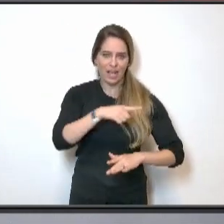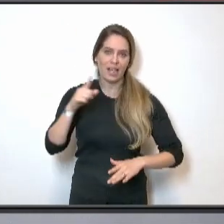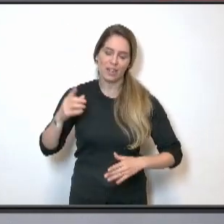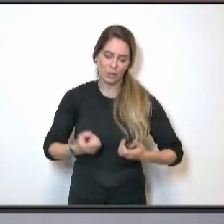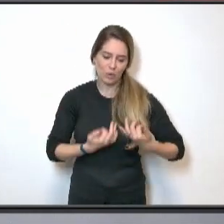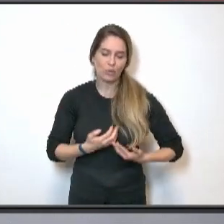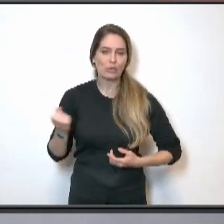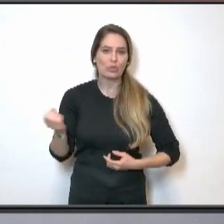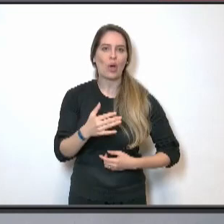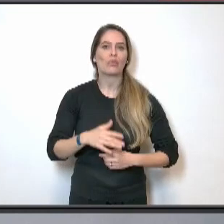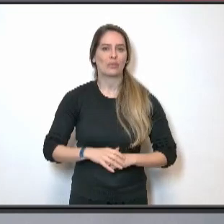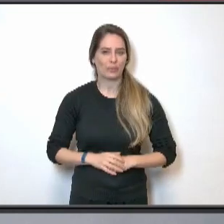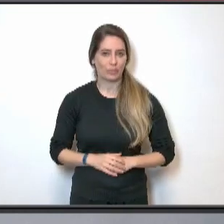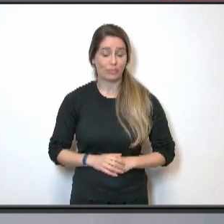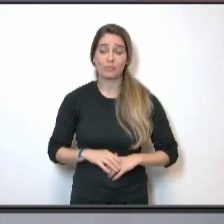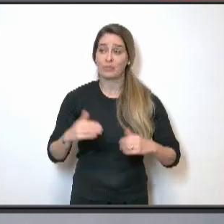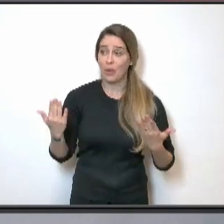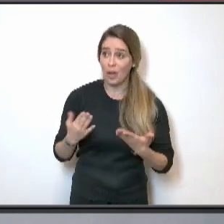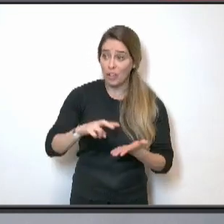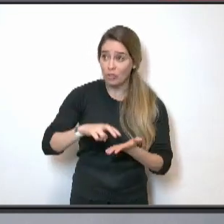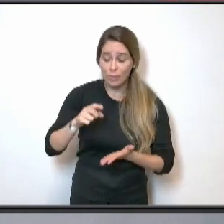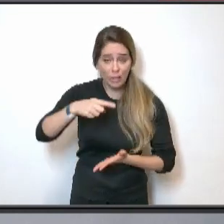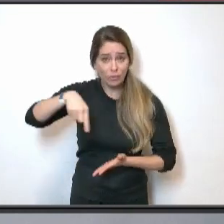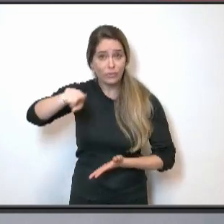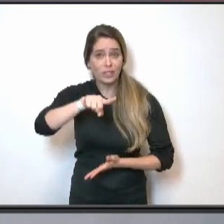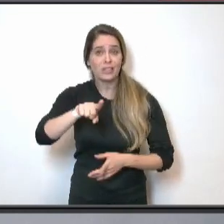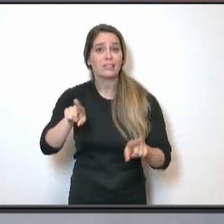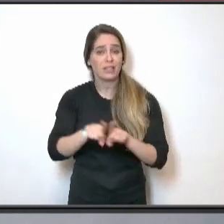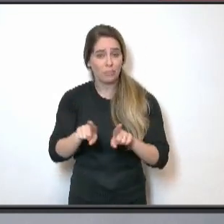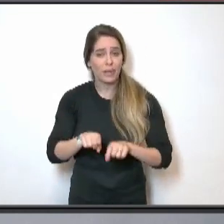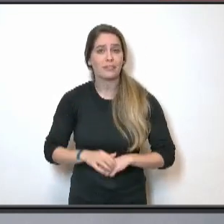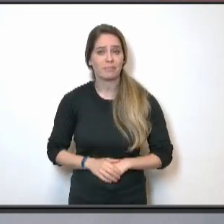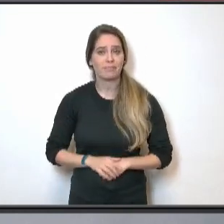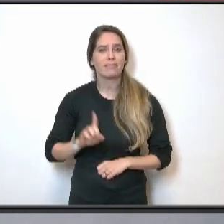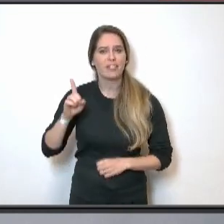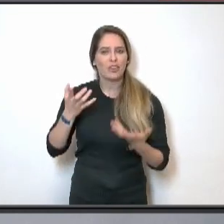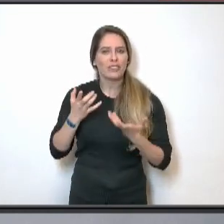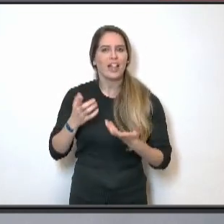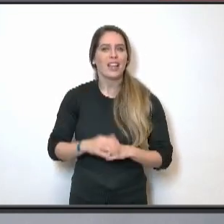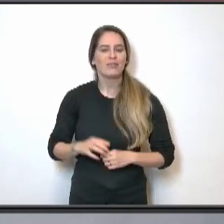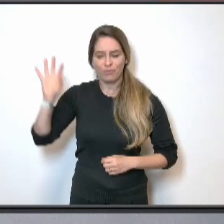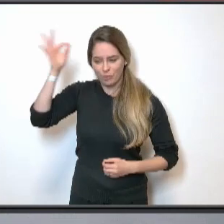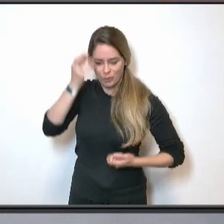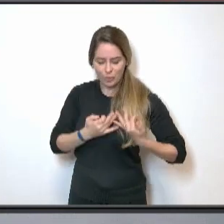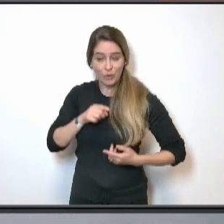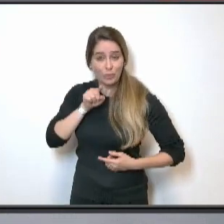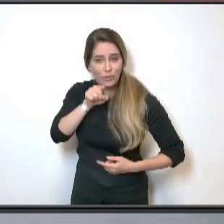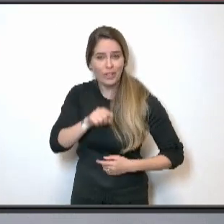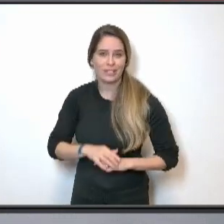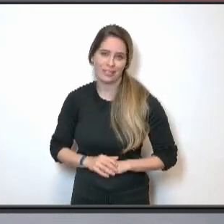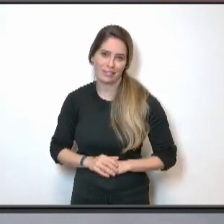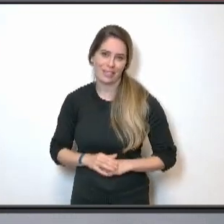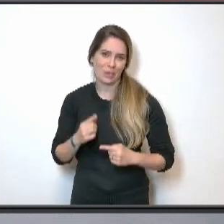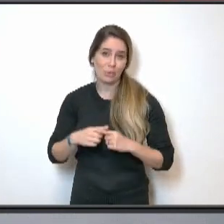Nessa manhã, o Senhor quer reavivar você, meu irmão. Quer reavivar você, minha irmã. Porque a história só